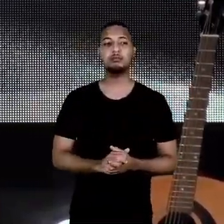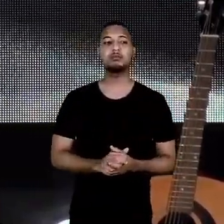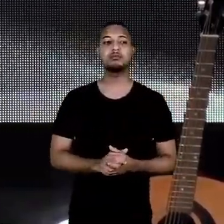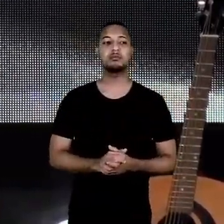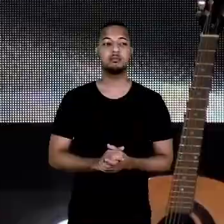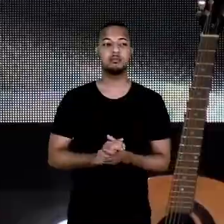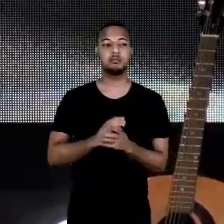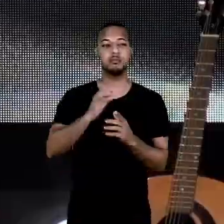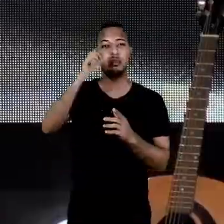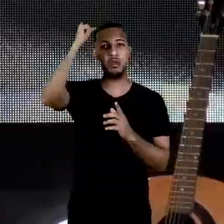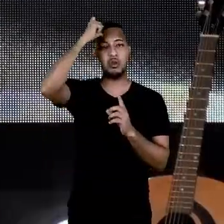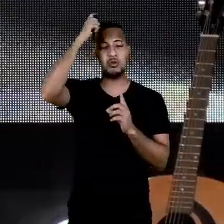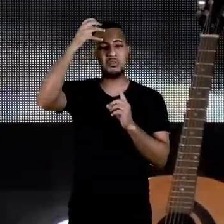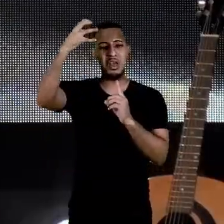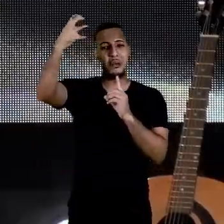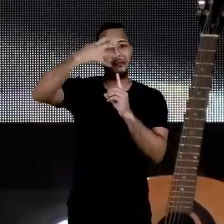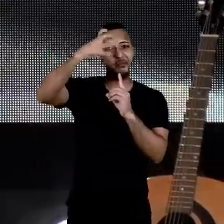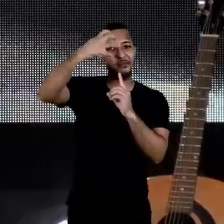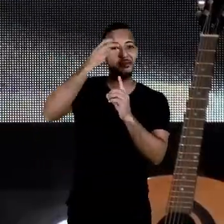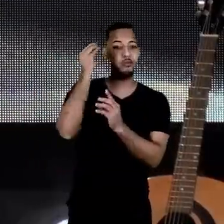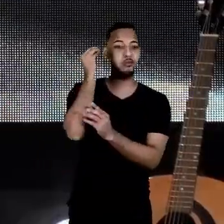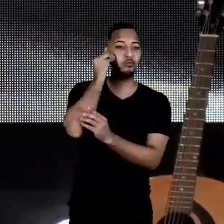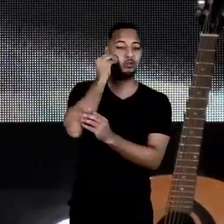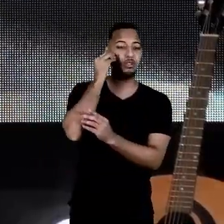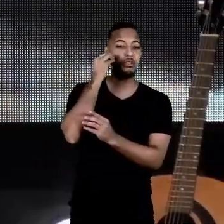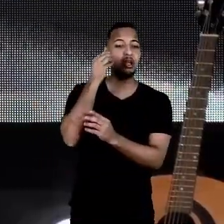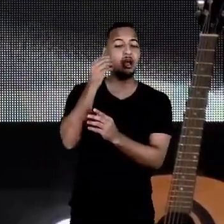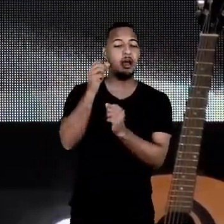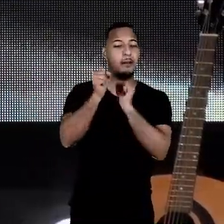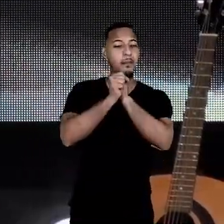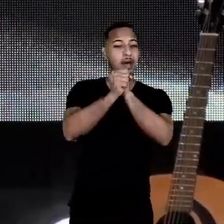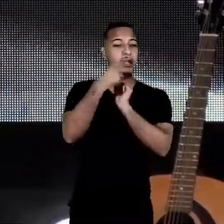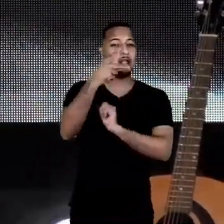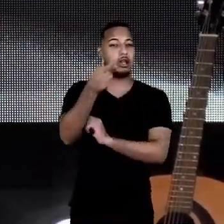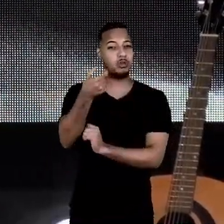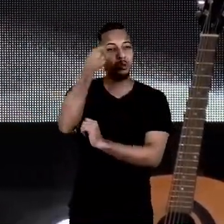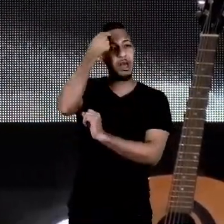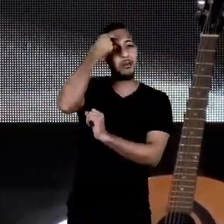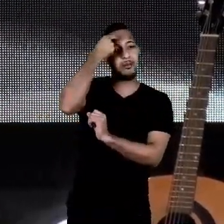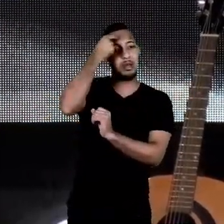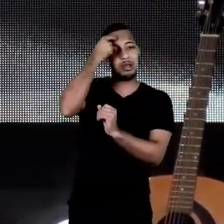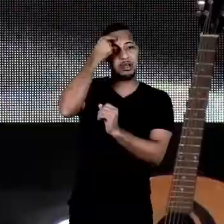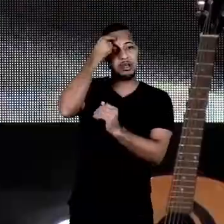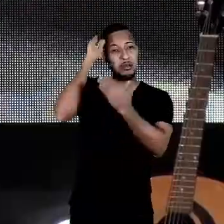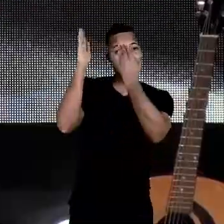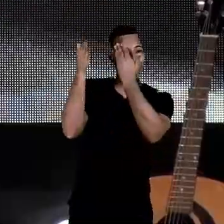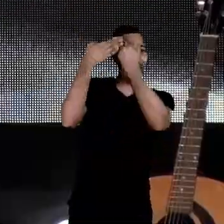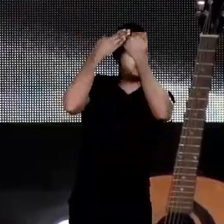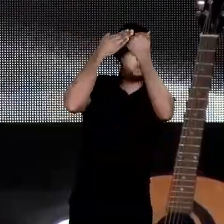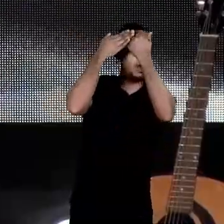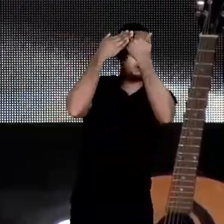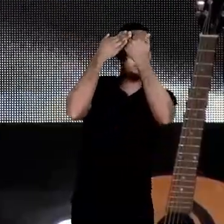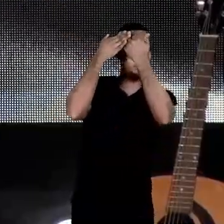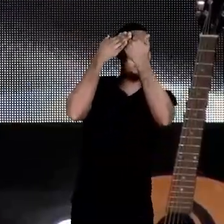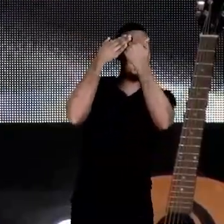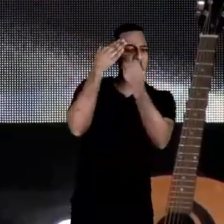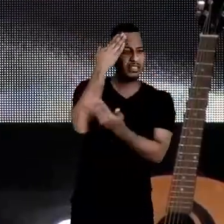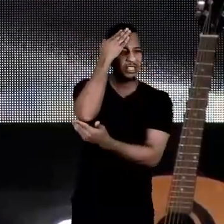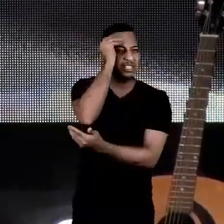O diabo sempre vai tentar neutralizar sua mente para que a palavra não entre, e nem a revelação, e nem o conhecimento. Você sabia